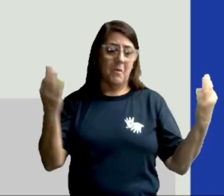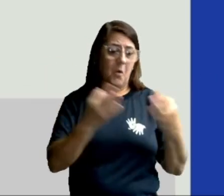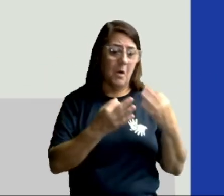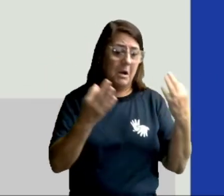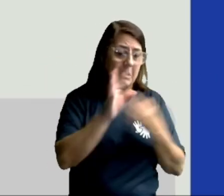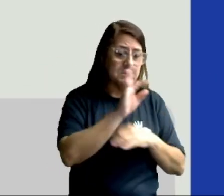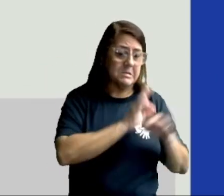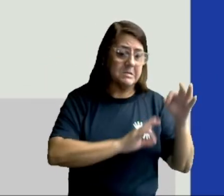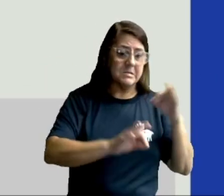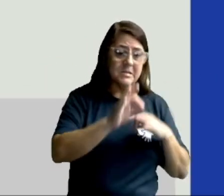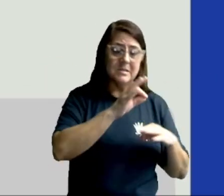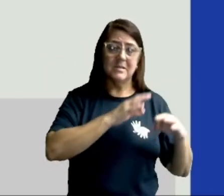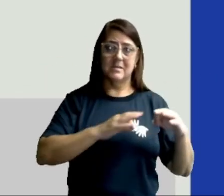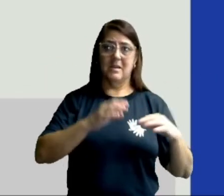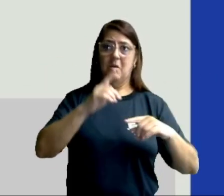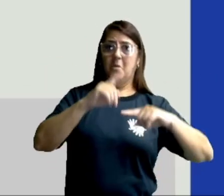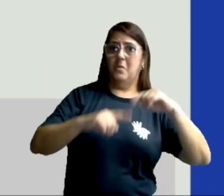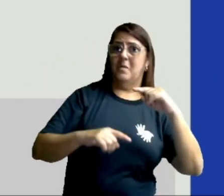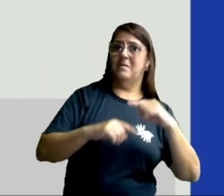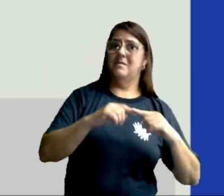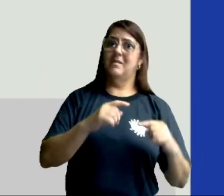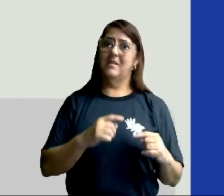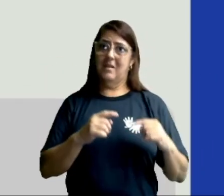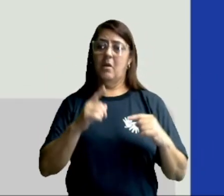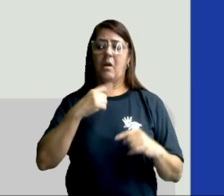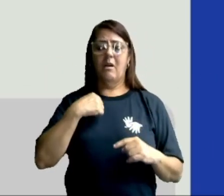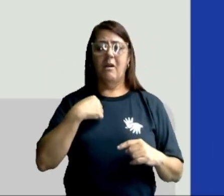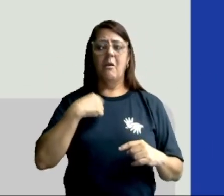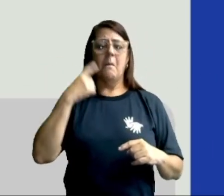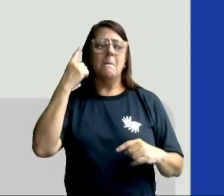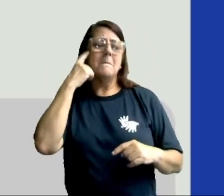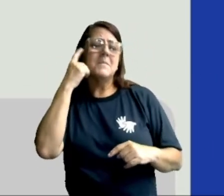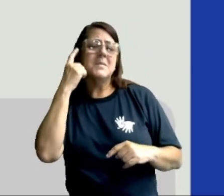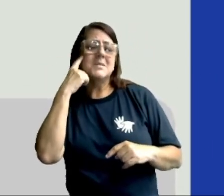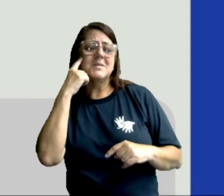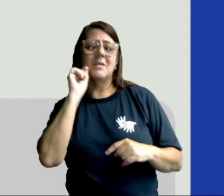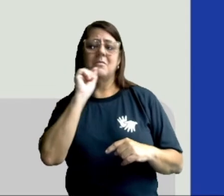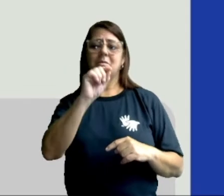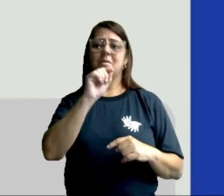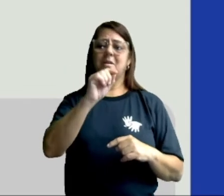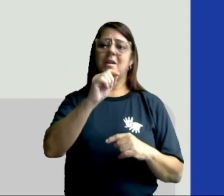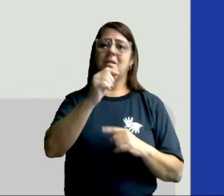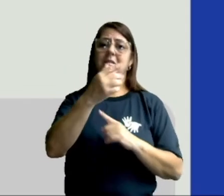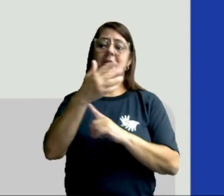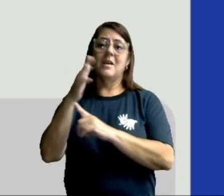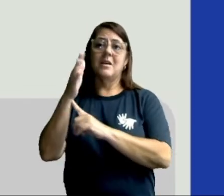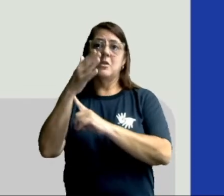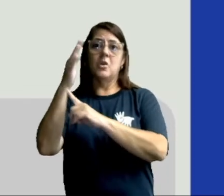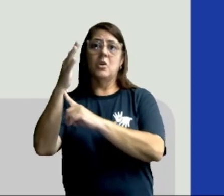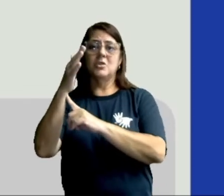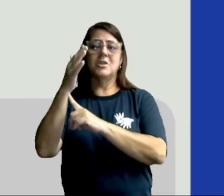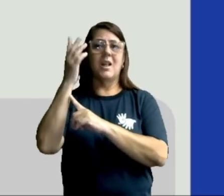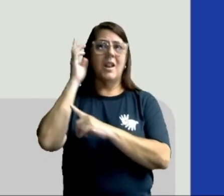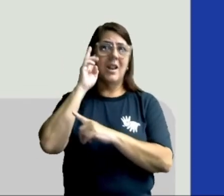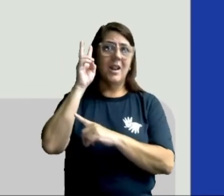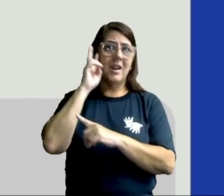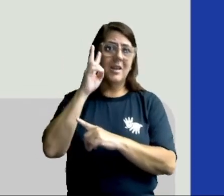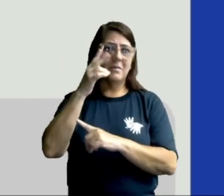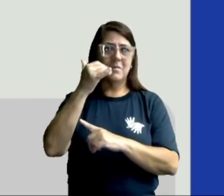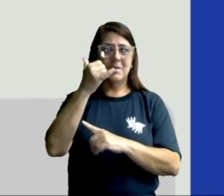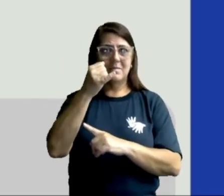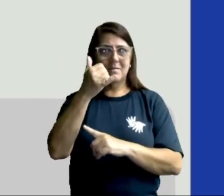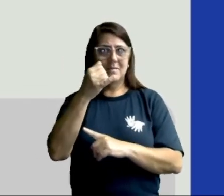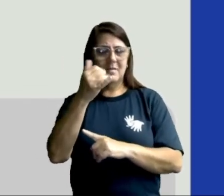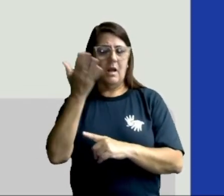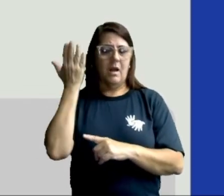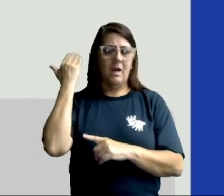aperfeiçoar aquele material, eu estou lidando com a tecnologia. Lembra lá do exemplo da canetinha que eu falei para vocês?